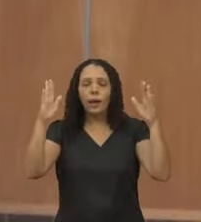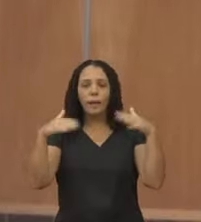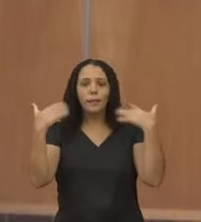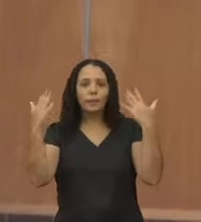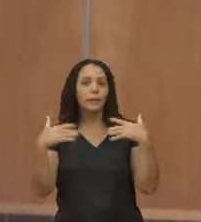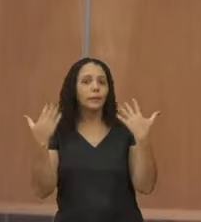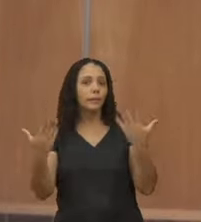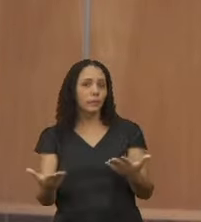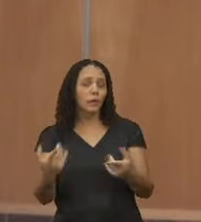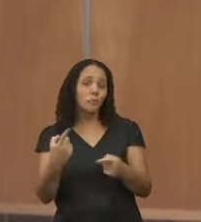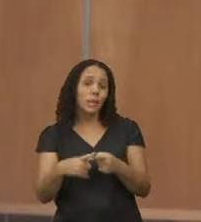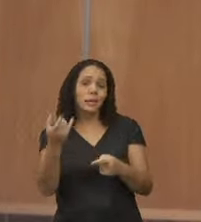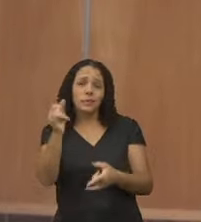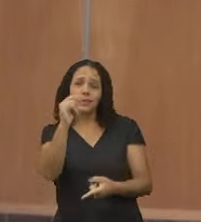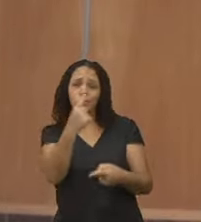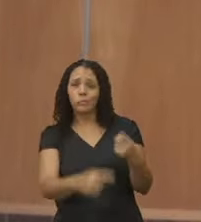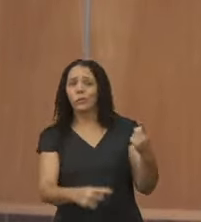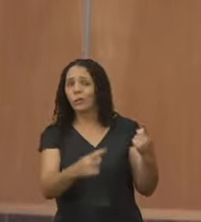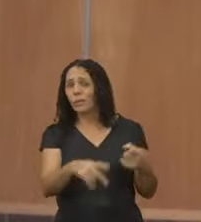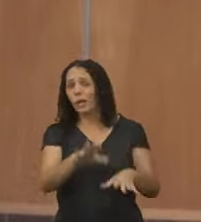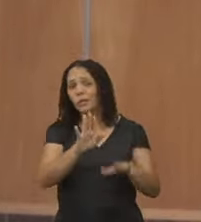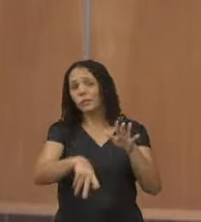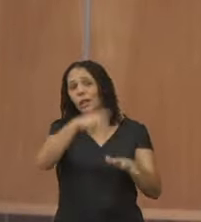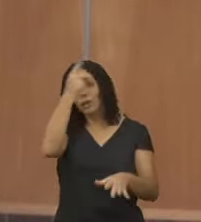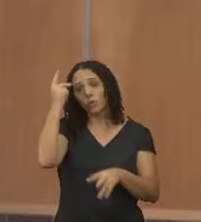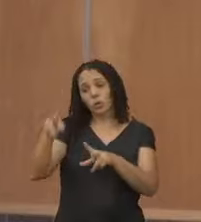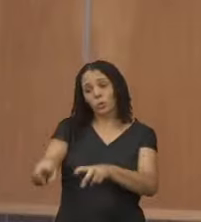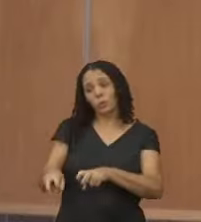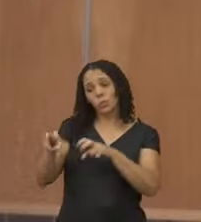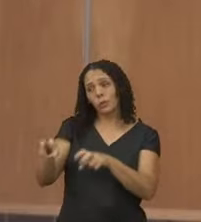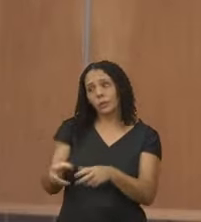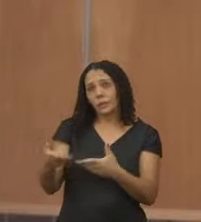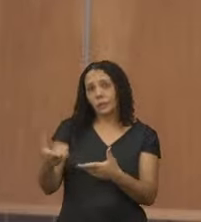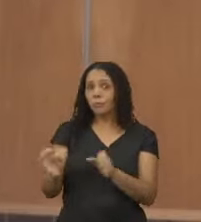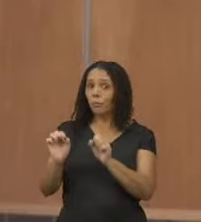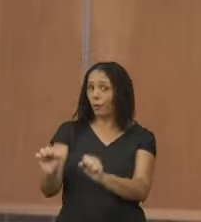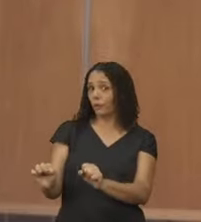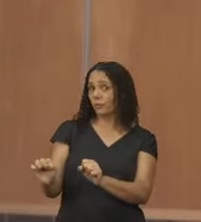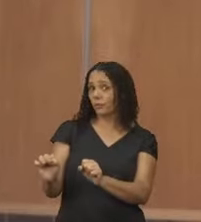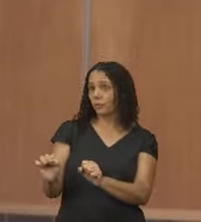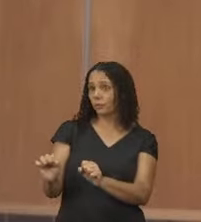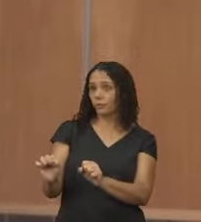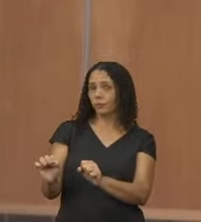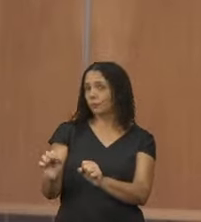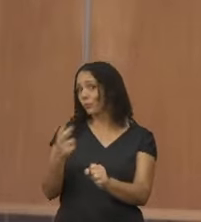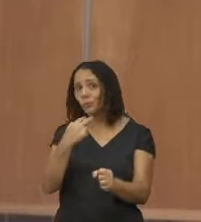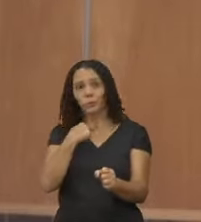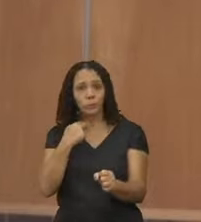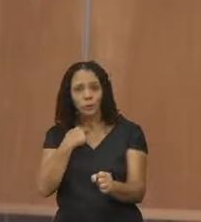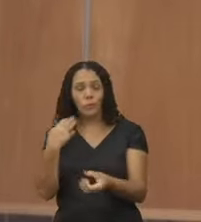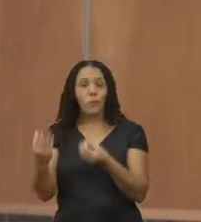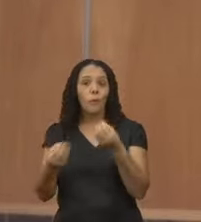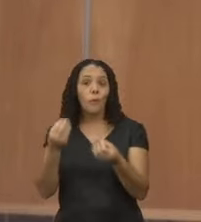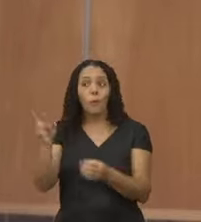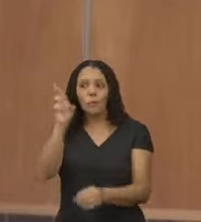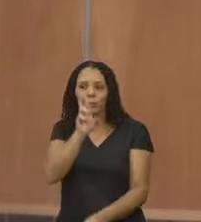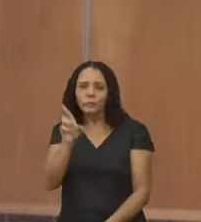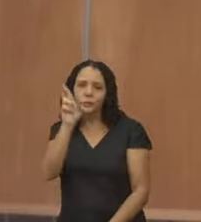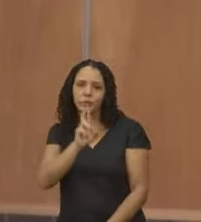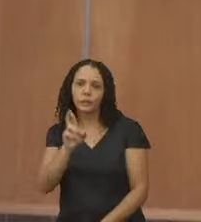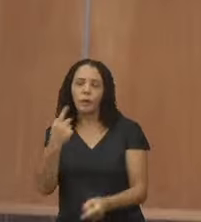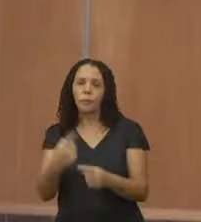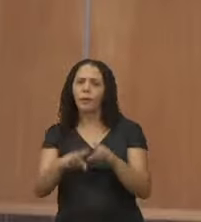cara que está lá no campo, na sua charrete, ele vai poder, não vai, como que a prefeitura vai fiscalizar? Ó? Porque hoje já existe a lei do silêncio, Gabriel.